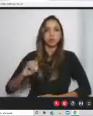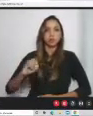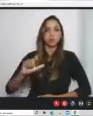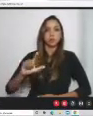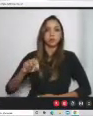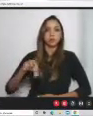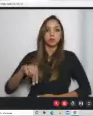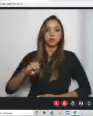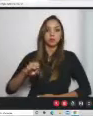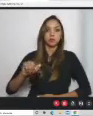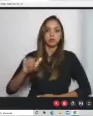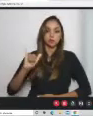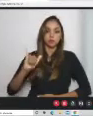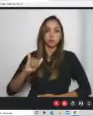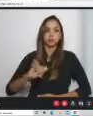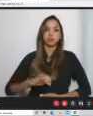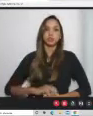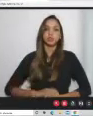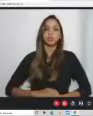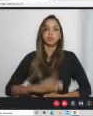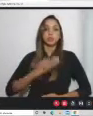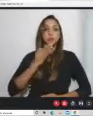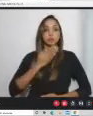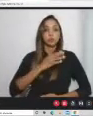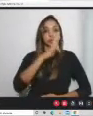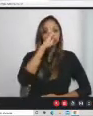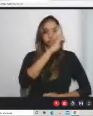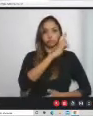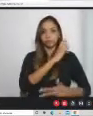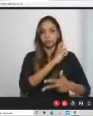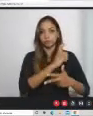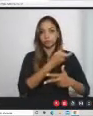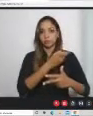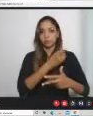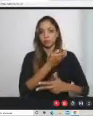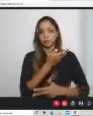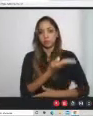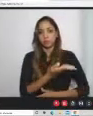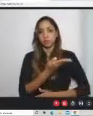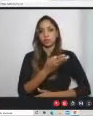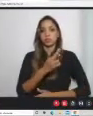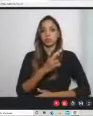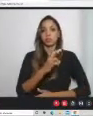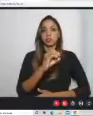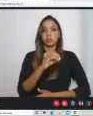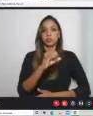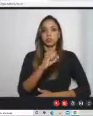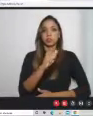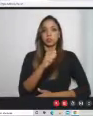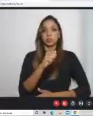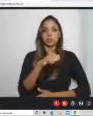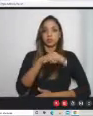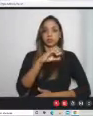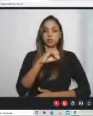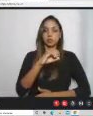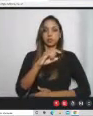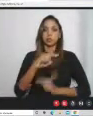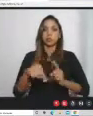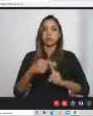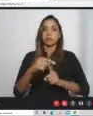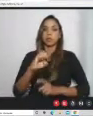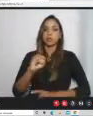Vone Freitas de Azevedo França indica ao chefe do Executivo Municipal, excelentíssimo senhor Rosano Taveira da Cunha, extensivo à CEMOP, que